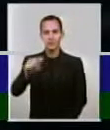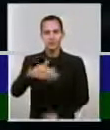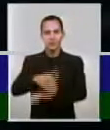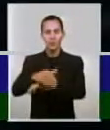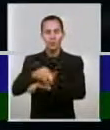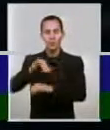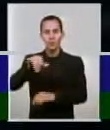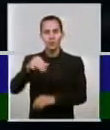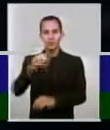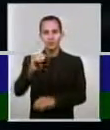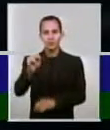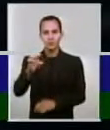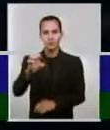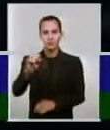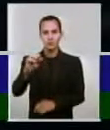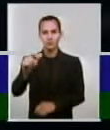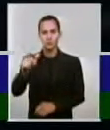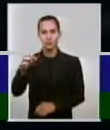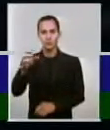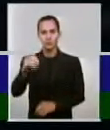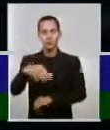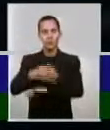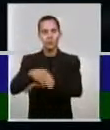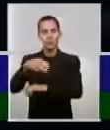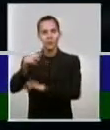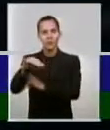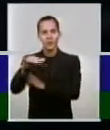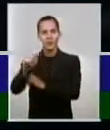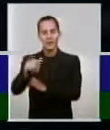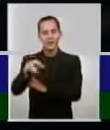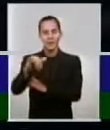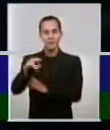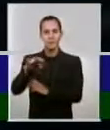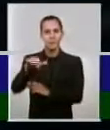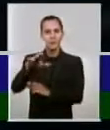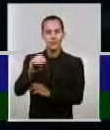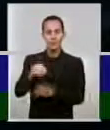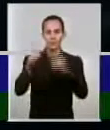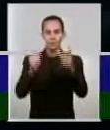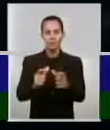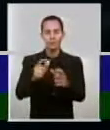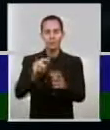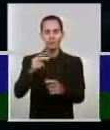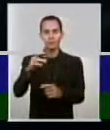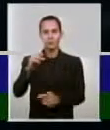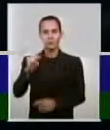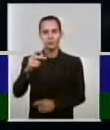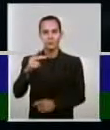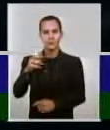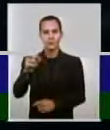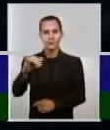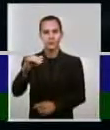José Souto, rua Maria Ribeiro, no bairro Prosperidade, na rua Antônio Joaquim da Silva,